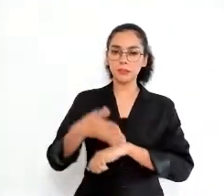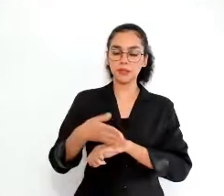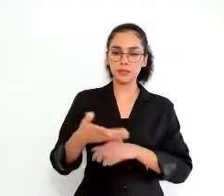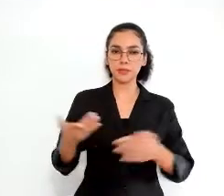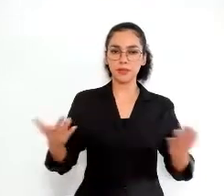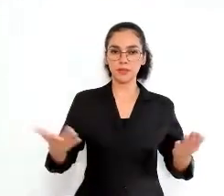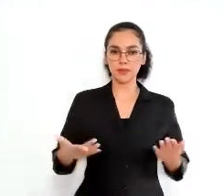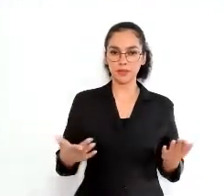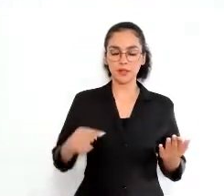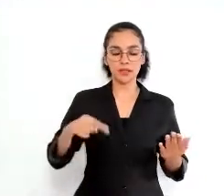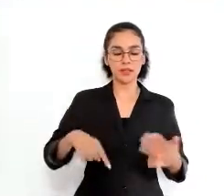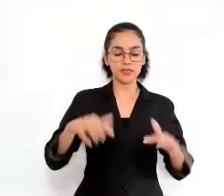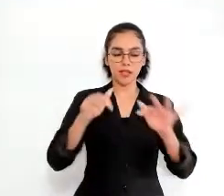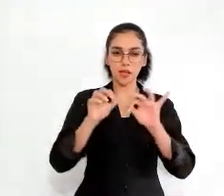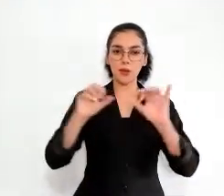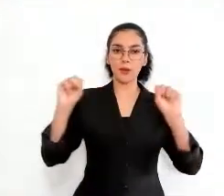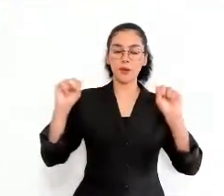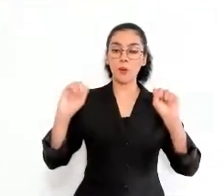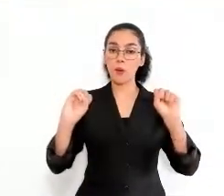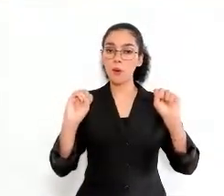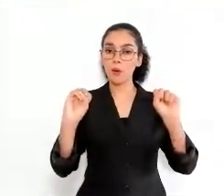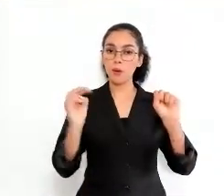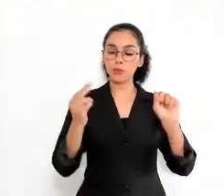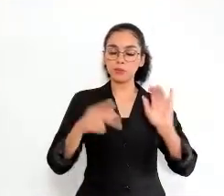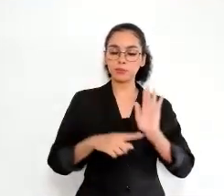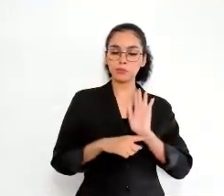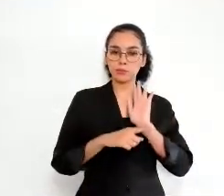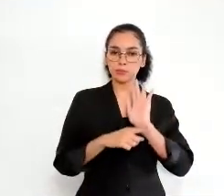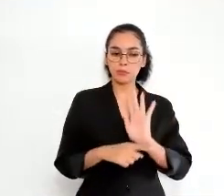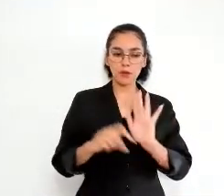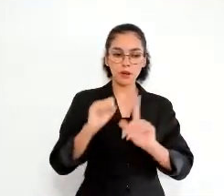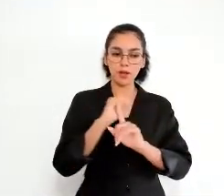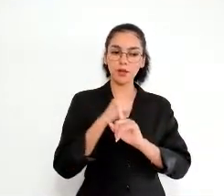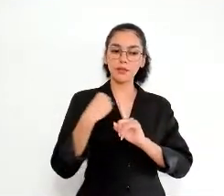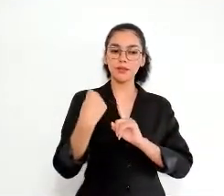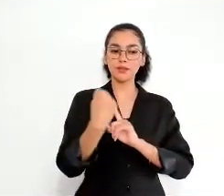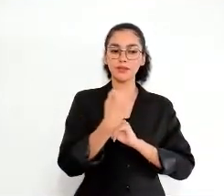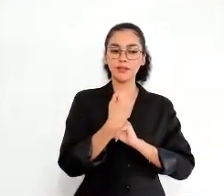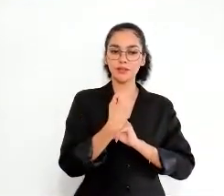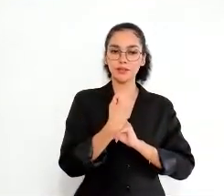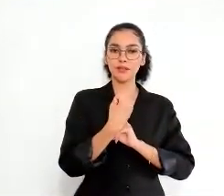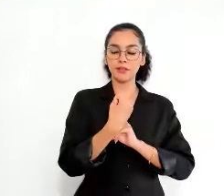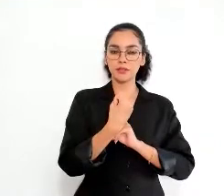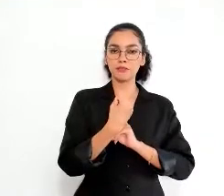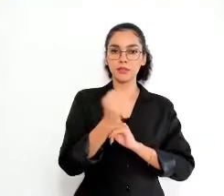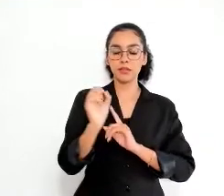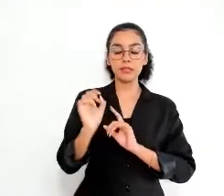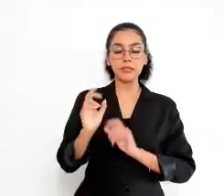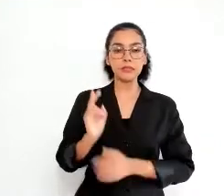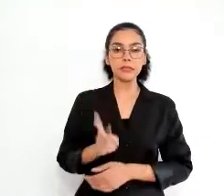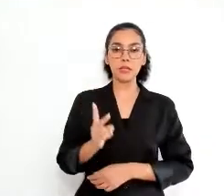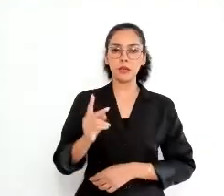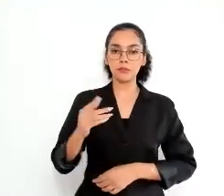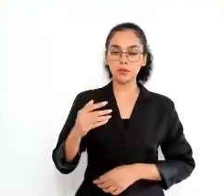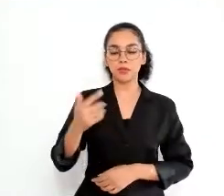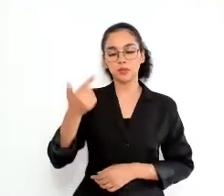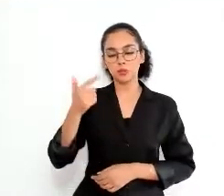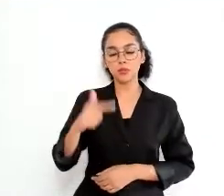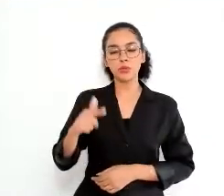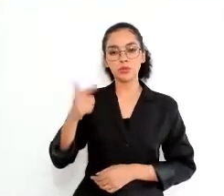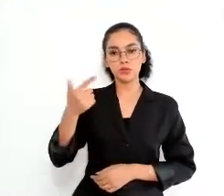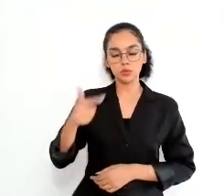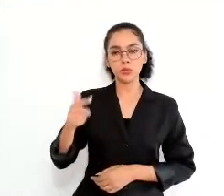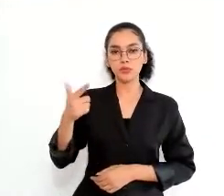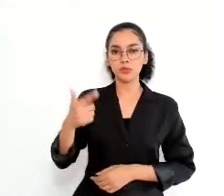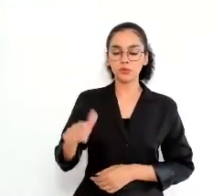ou cooperaram com a sociedade, sendo cada vez mais uma delas ou cada